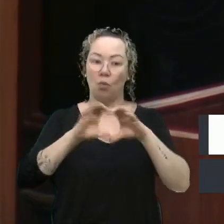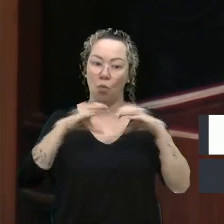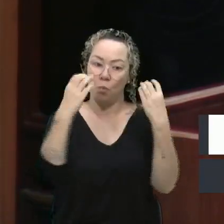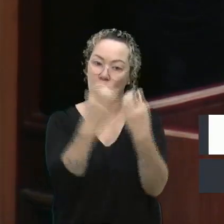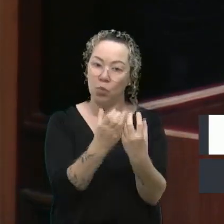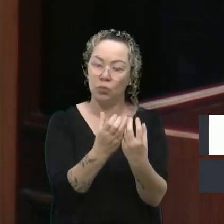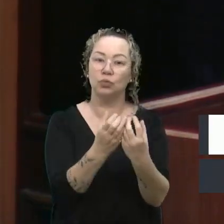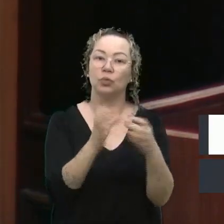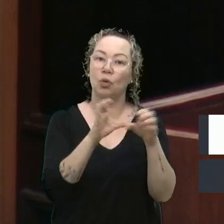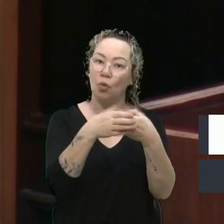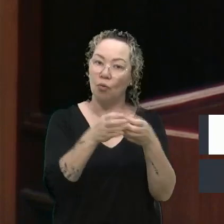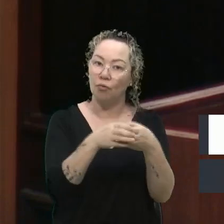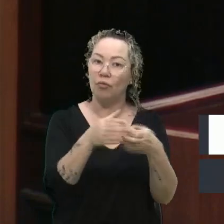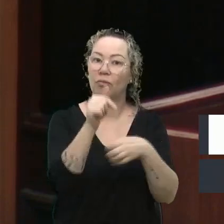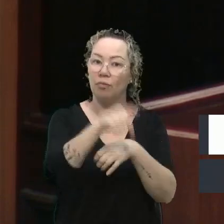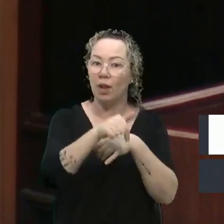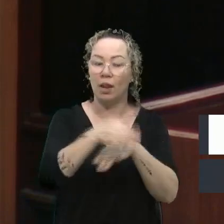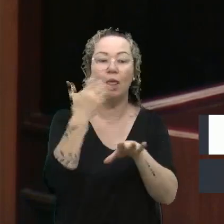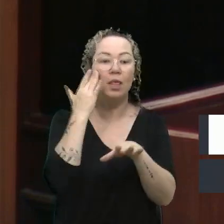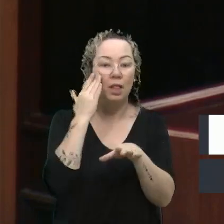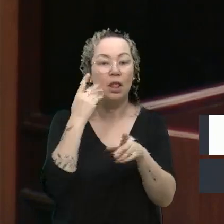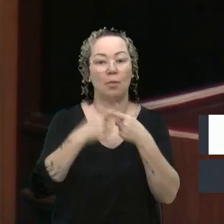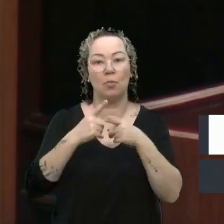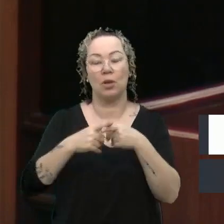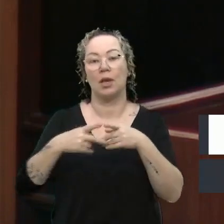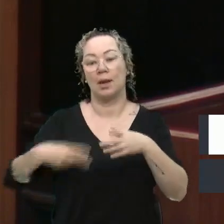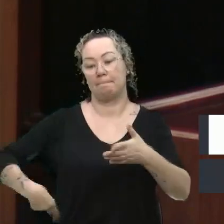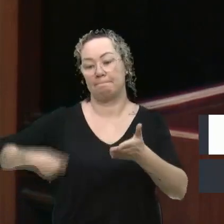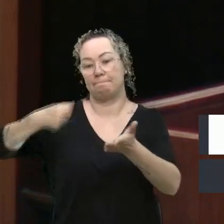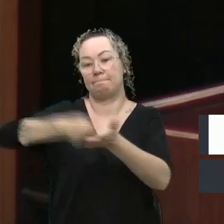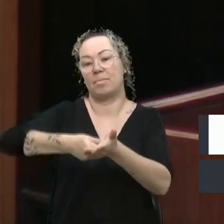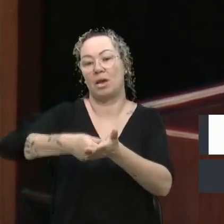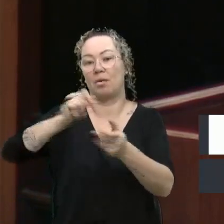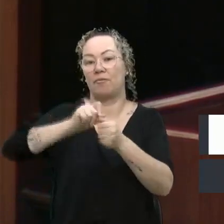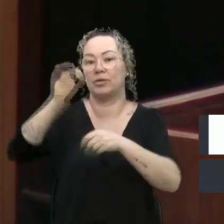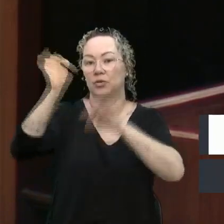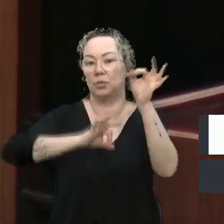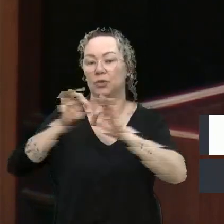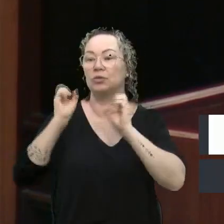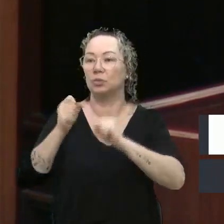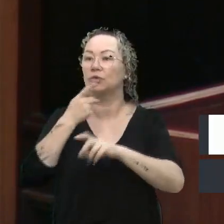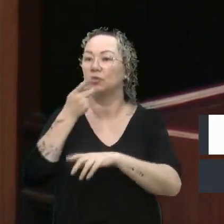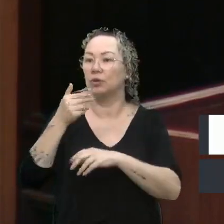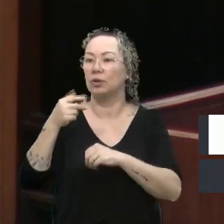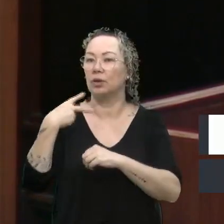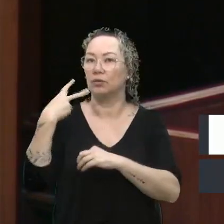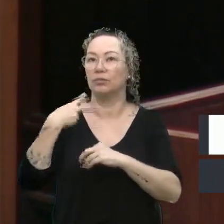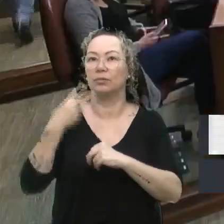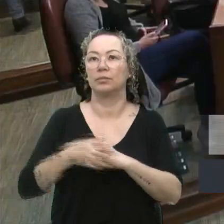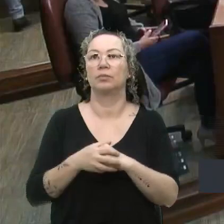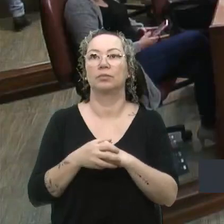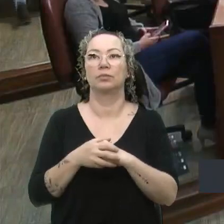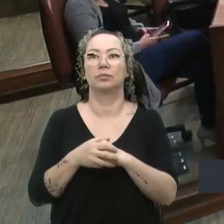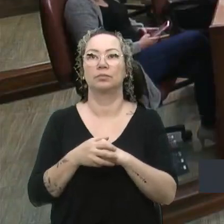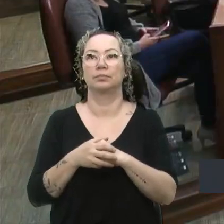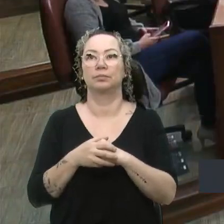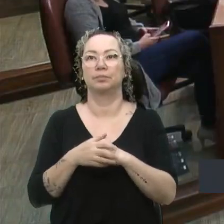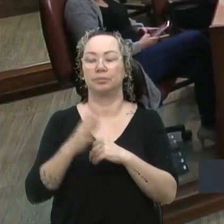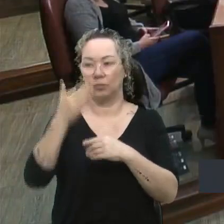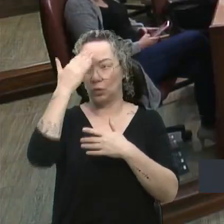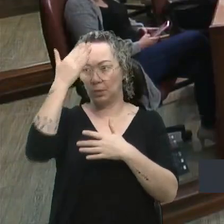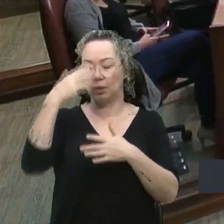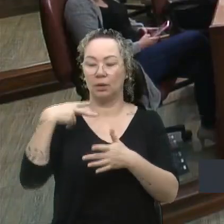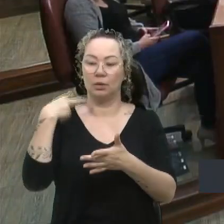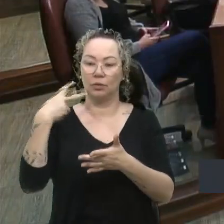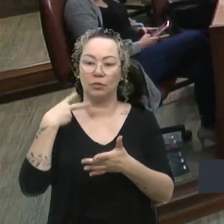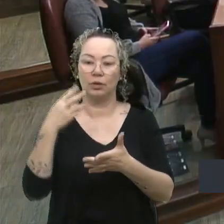lá e com quem entende, porque pagaram do próprio bolso para fazer esse projeto. Sua parte, vereador Sandro. Obrigado, vereador Bressan, e me